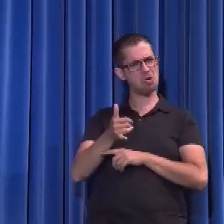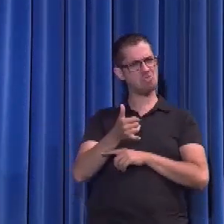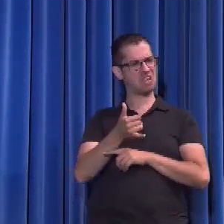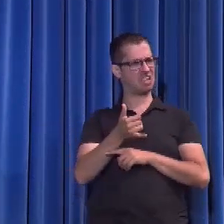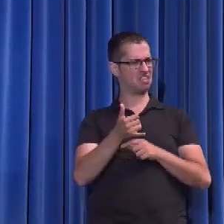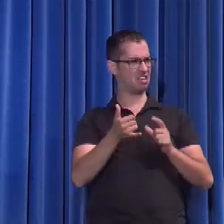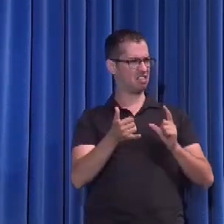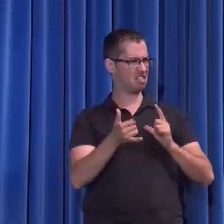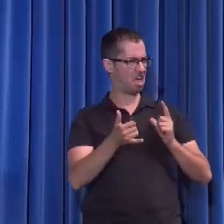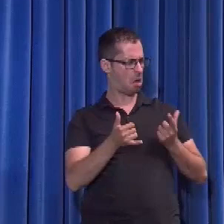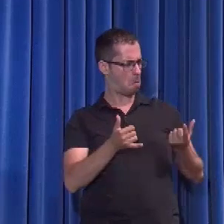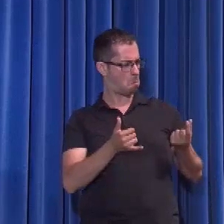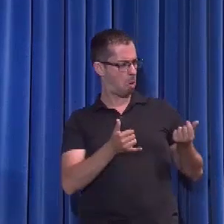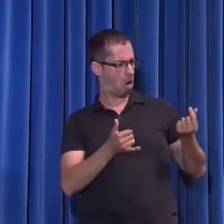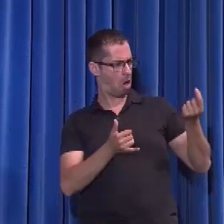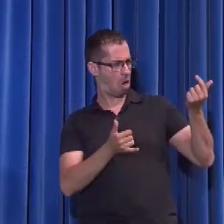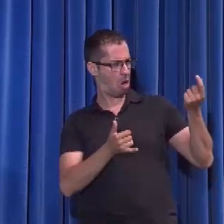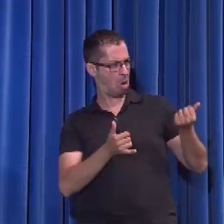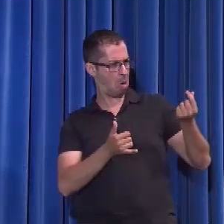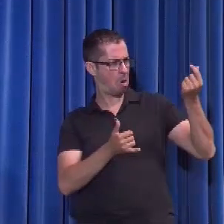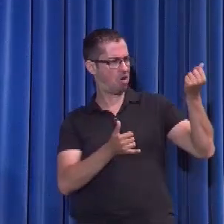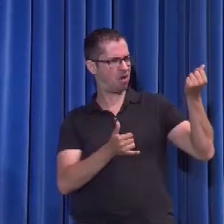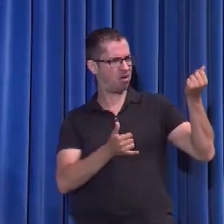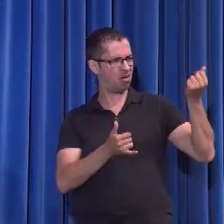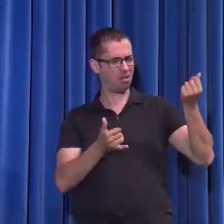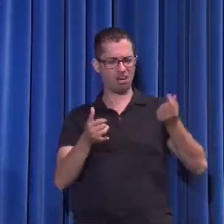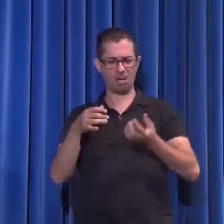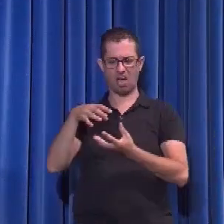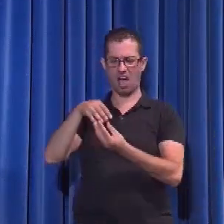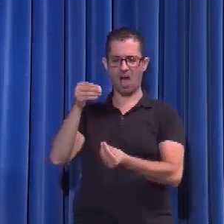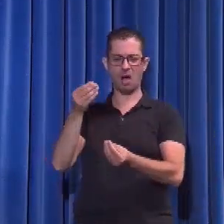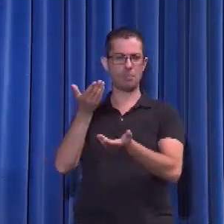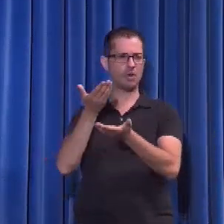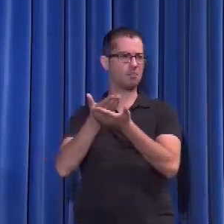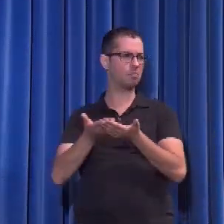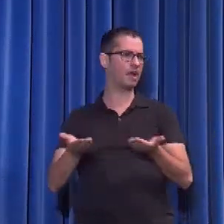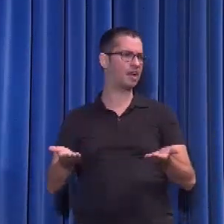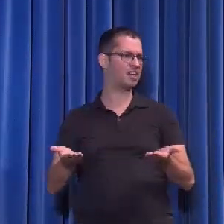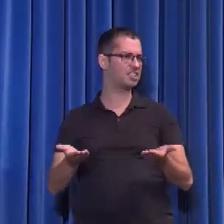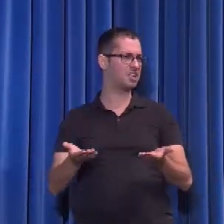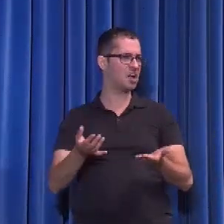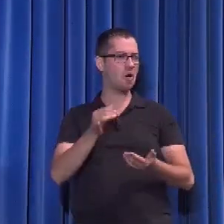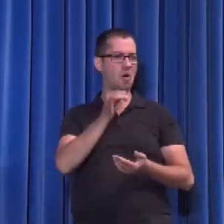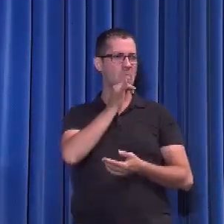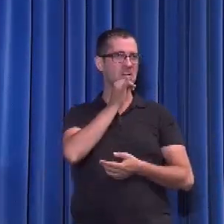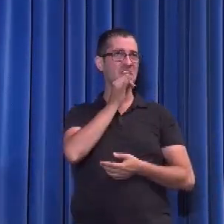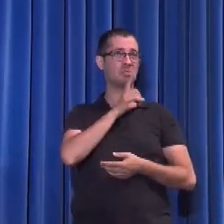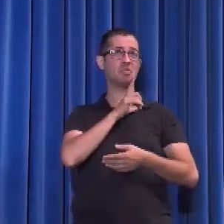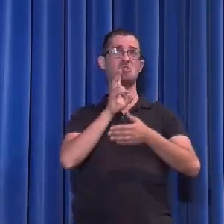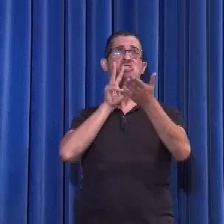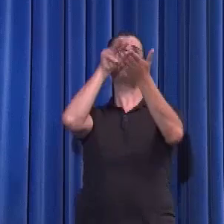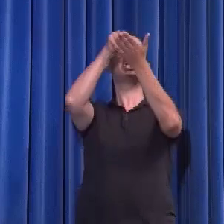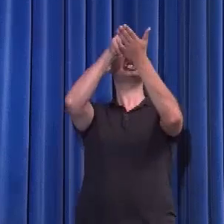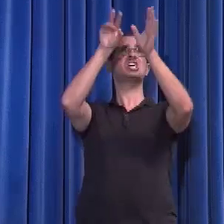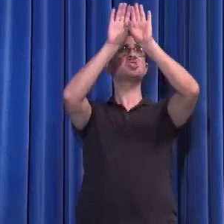ganhar o mundo inteiro se ele perder a sua alma. Ou o que ele vai dar em troca, em recompensa?